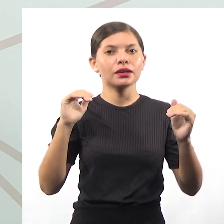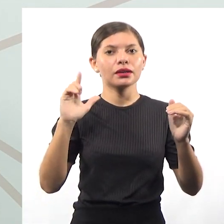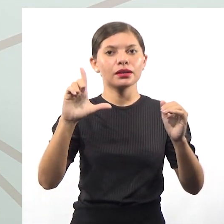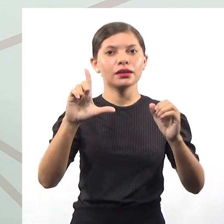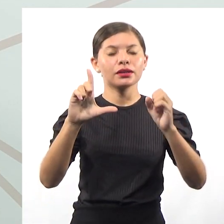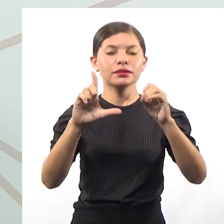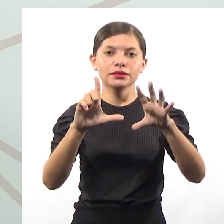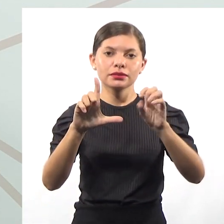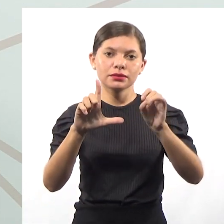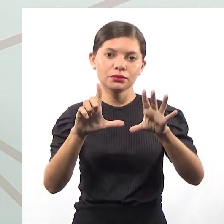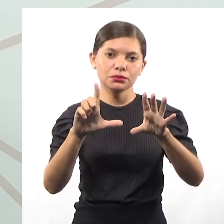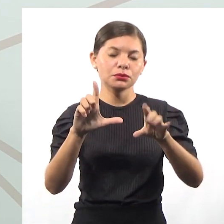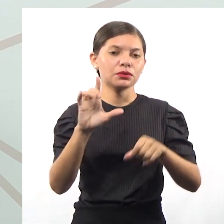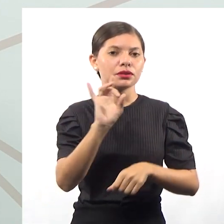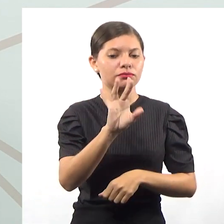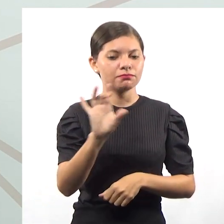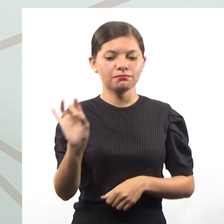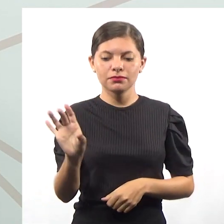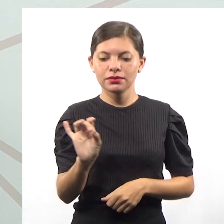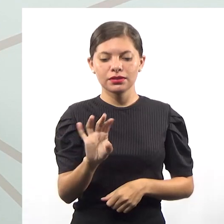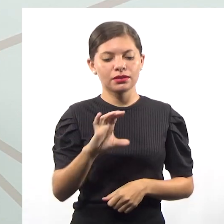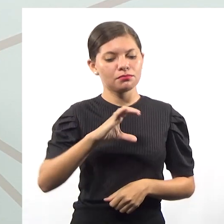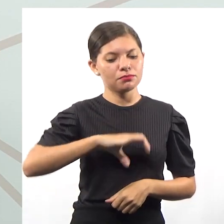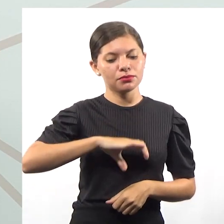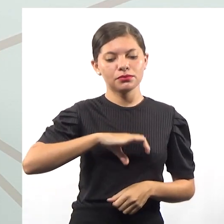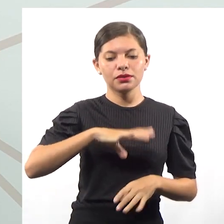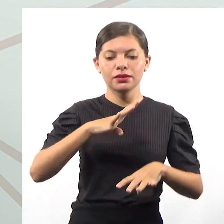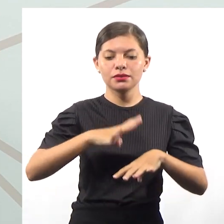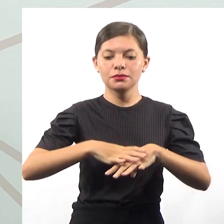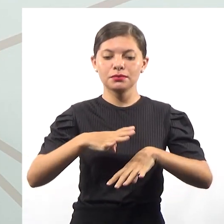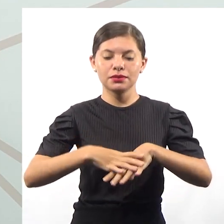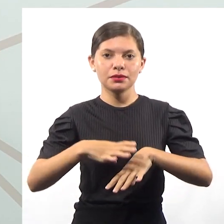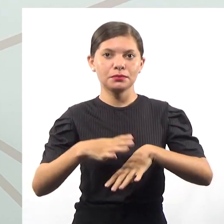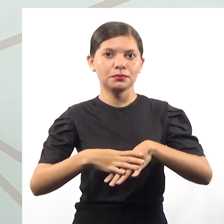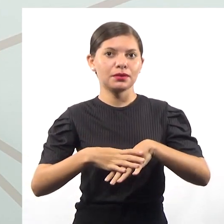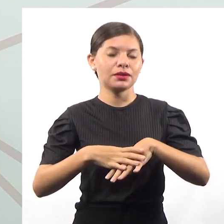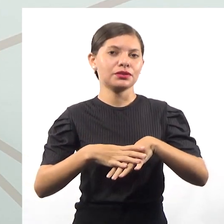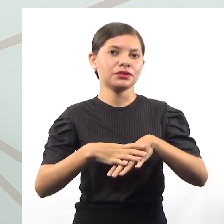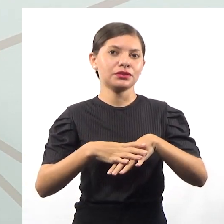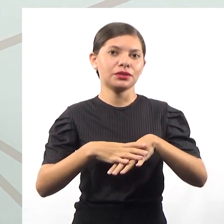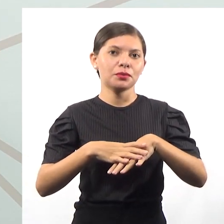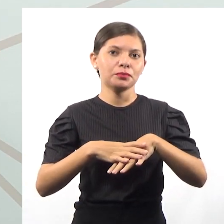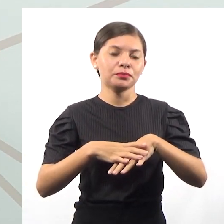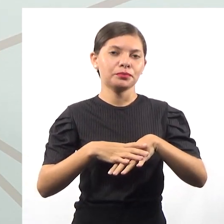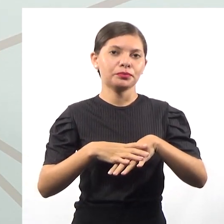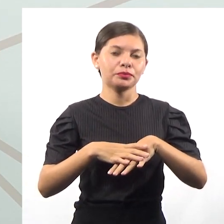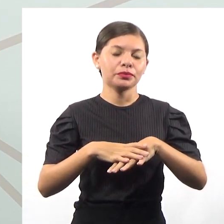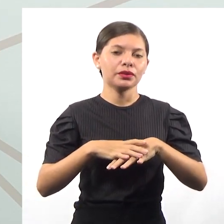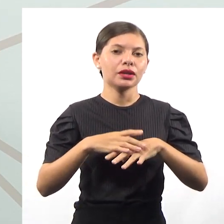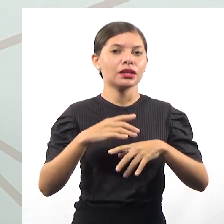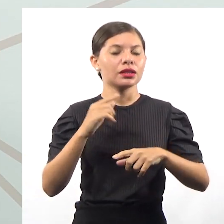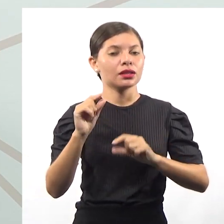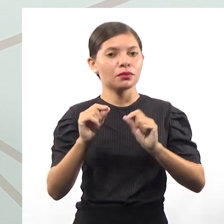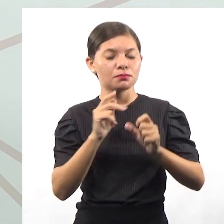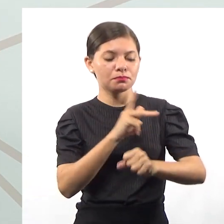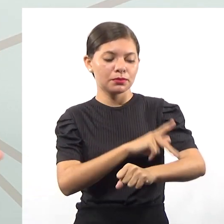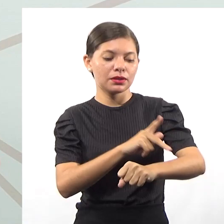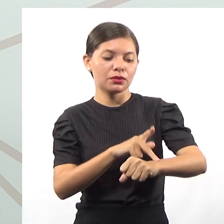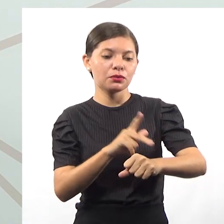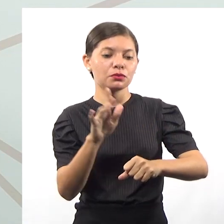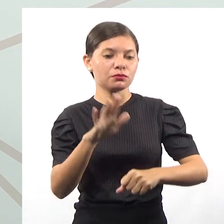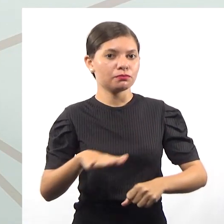cada área. Português, língua portuguesa, matemática, física, geografia, etc. Então, o pedagogo, ele vai